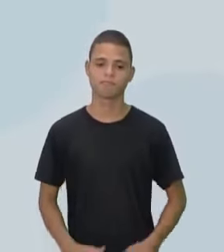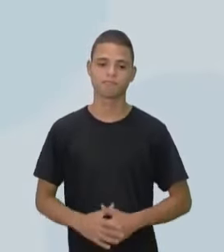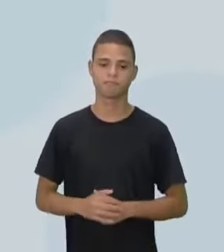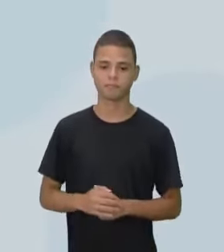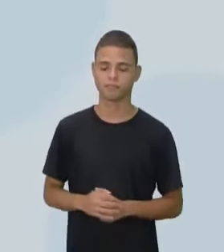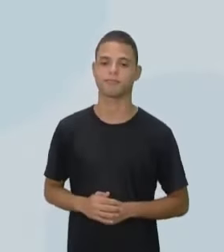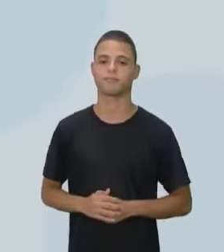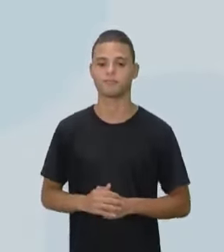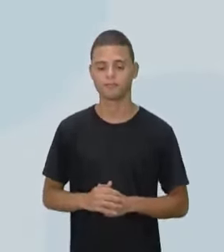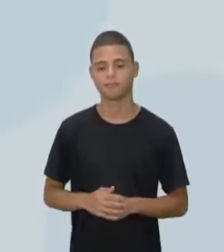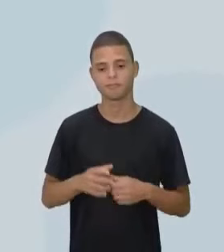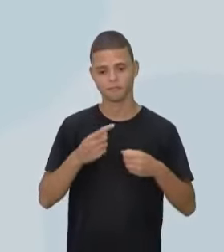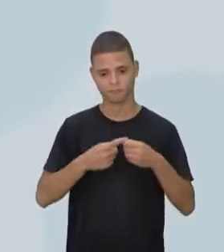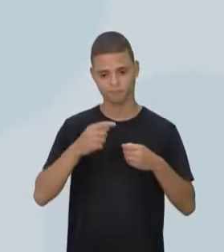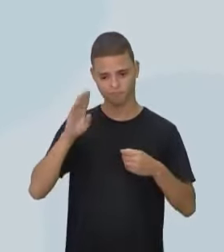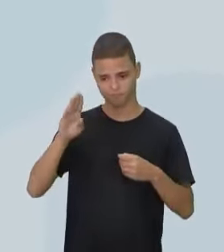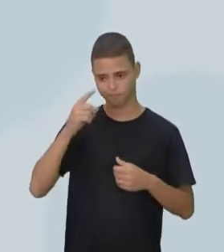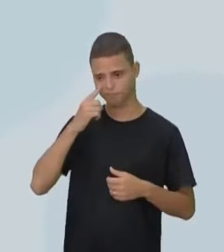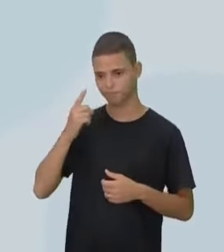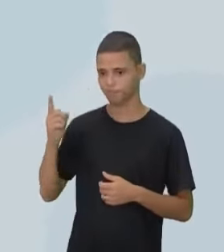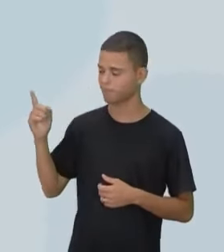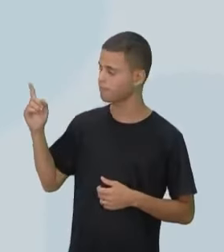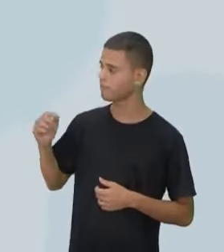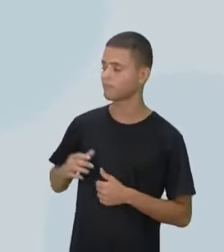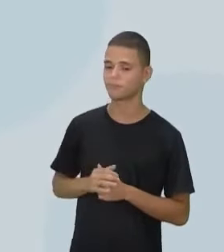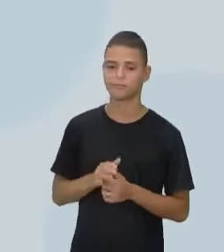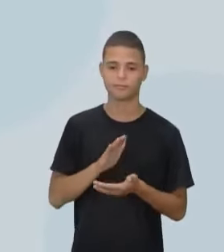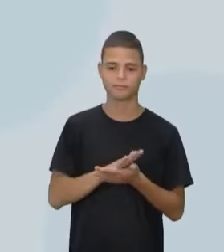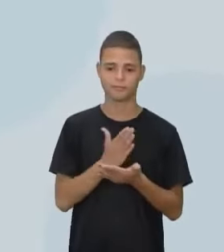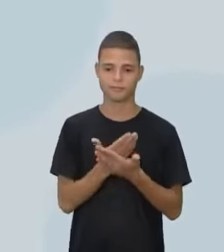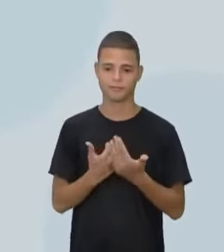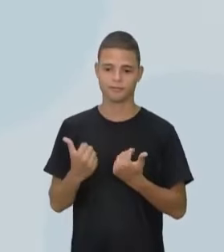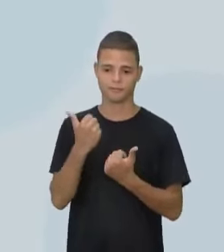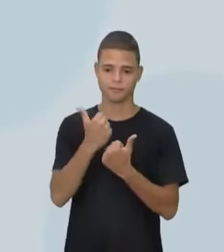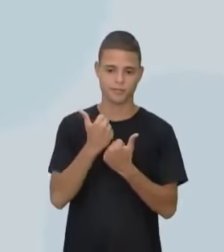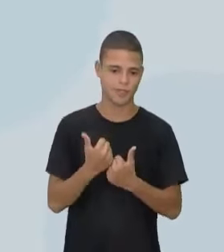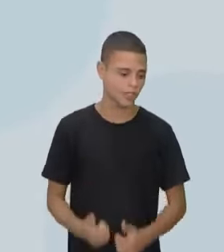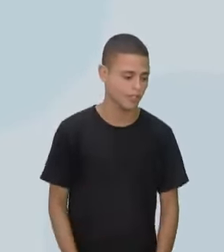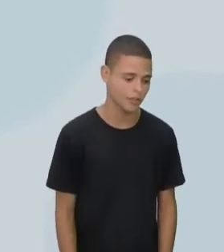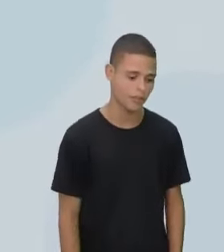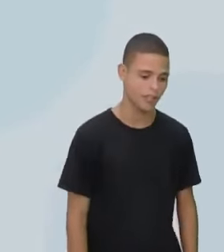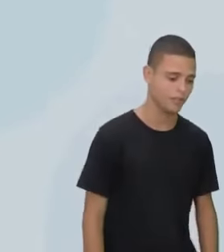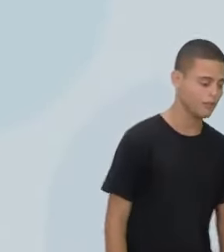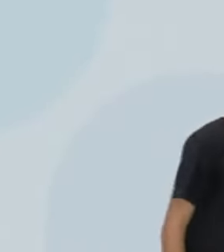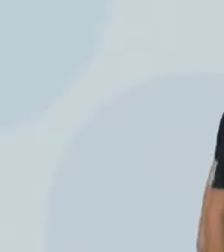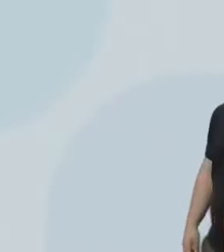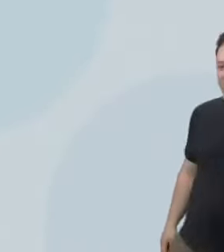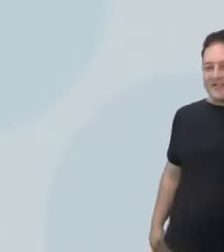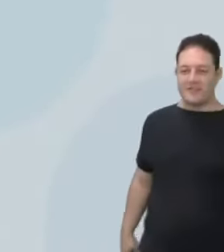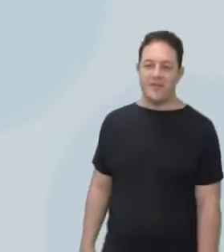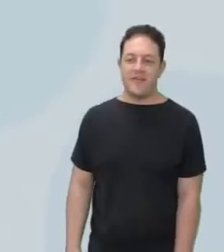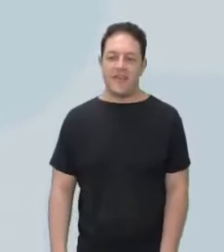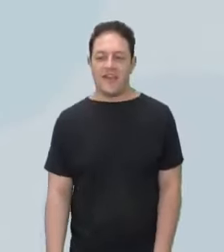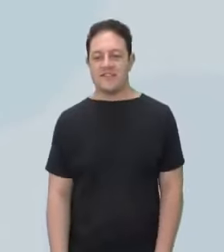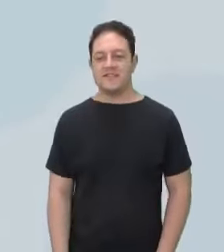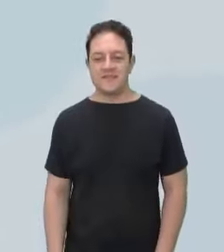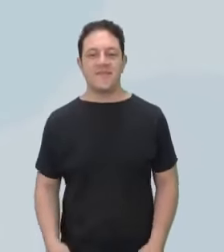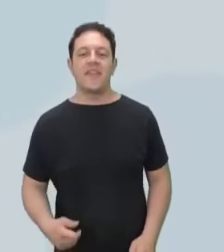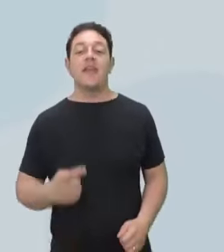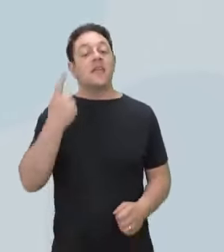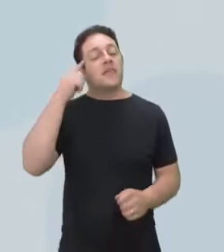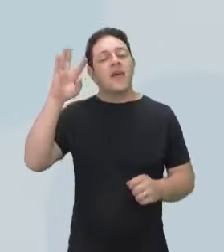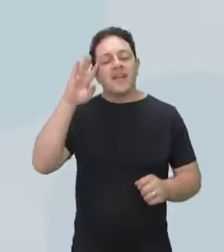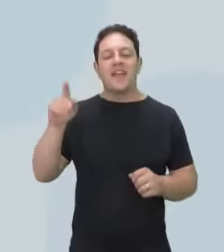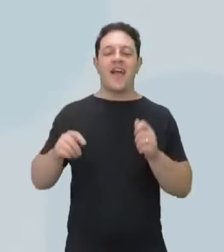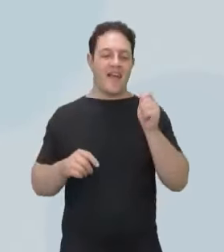os meandros. E a cidade B? Vamos supor que a cidade A tivesse problema de inundação por causa dessa curva aqui. Aí o